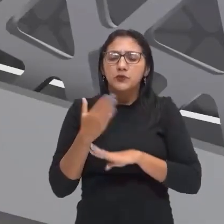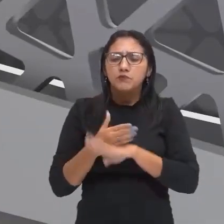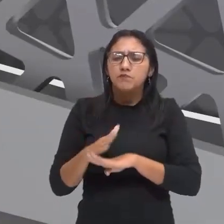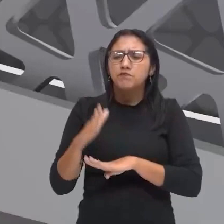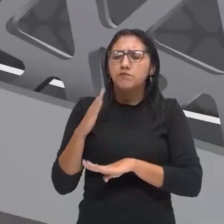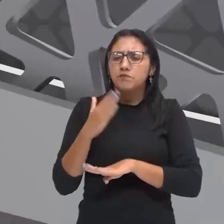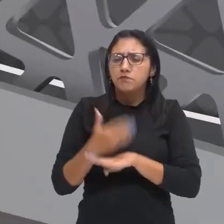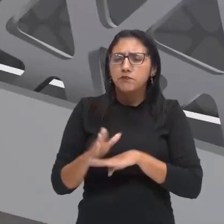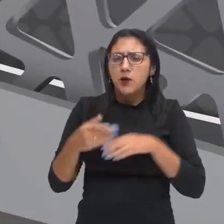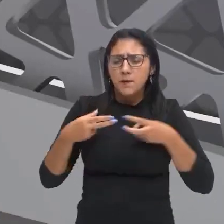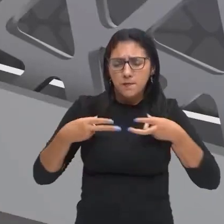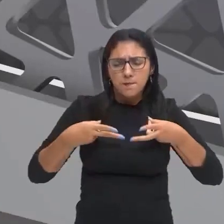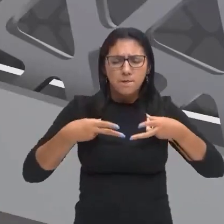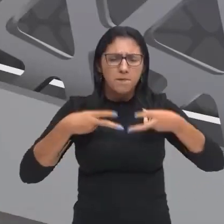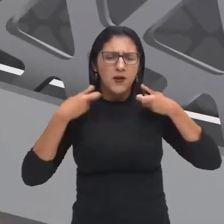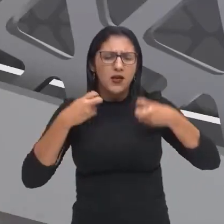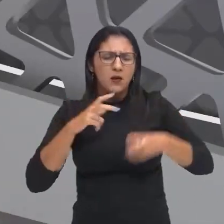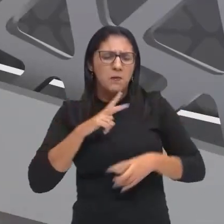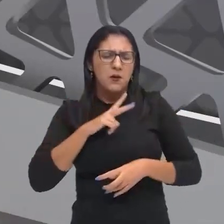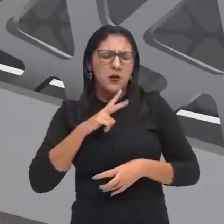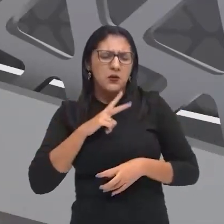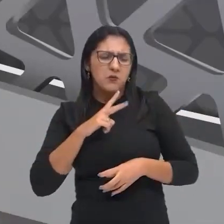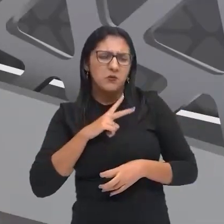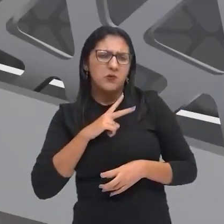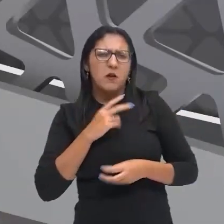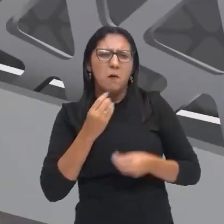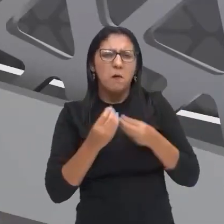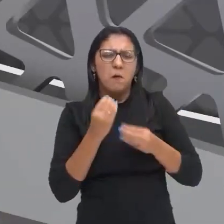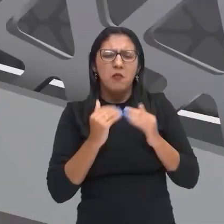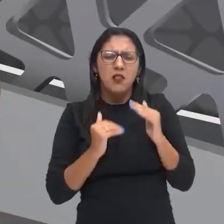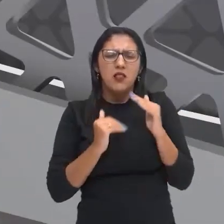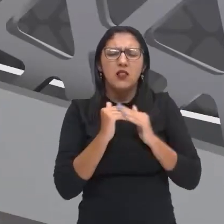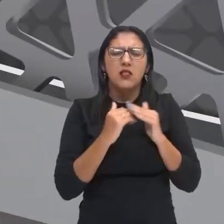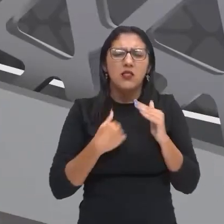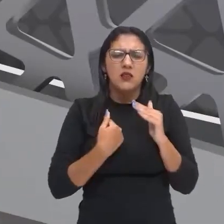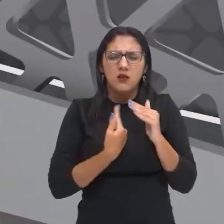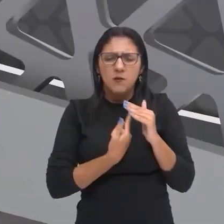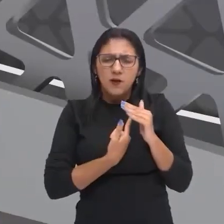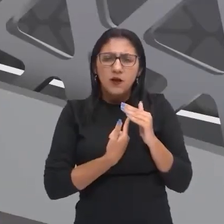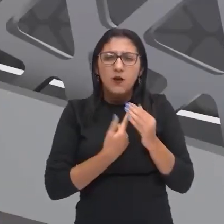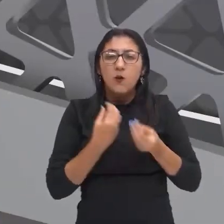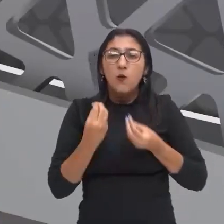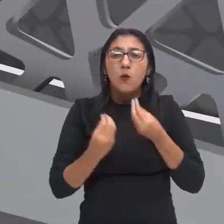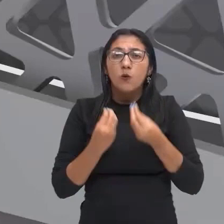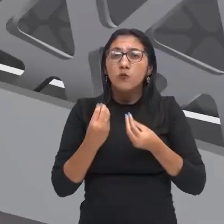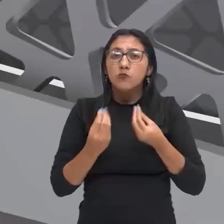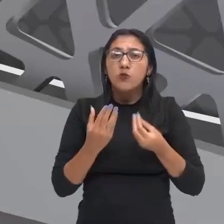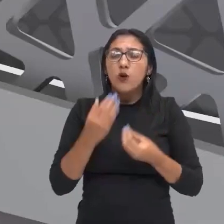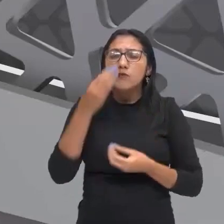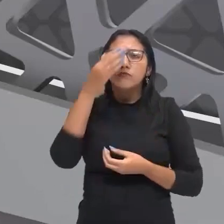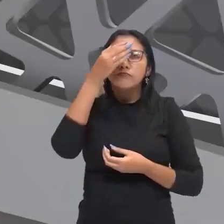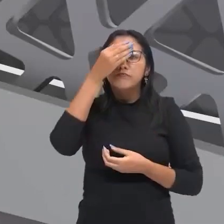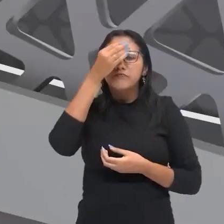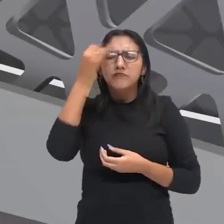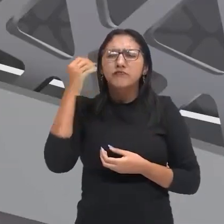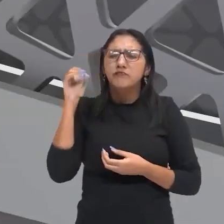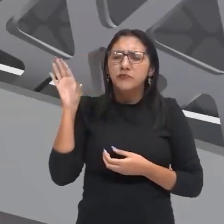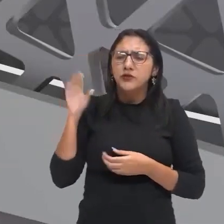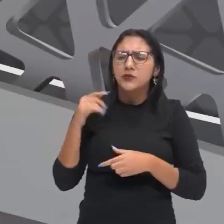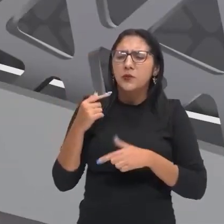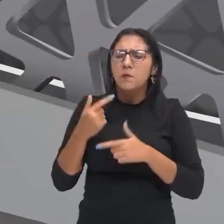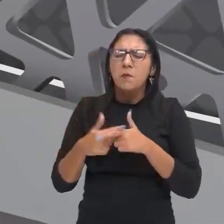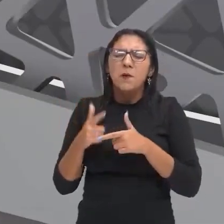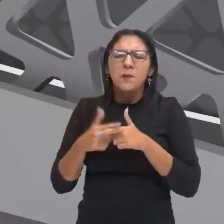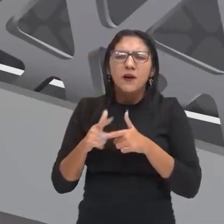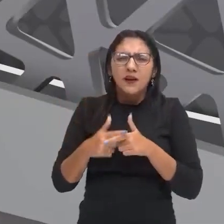de perceber as suas limitações, de tentar resolver, transpor problemas que te limitam,